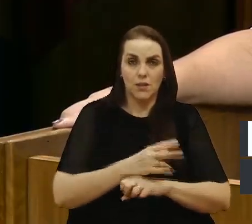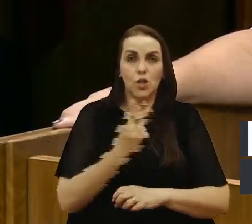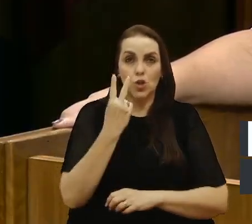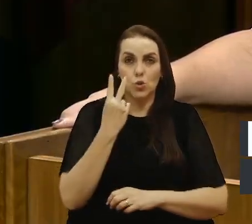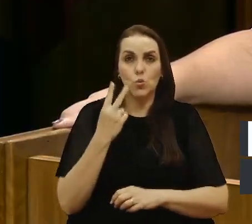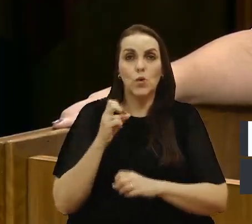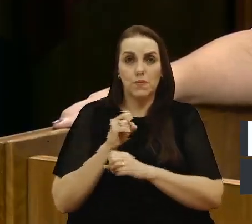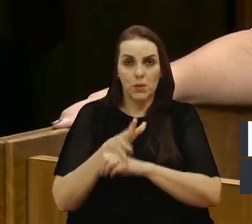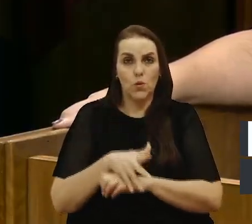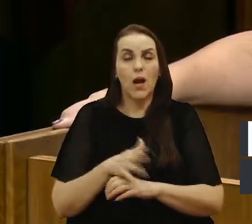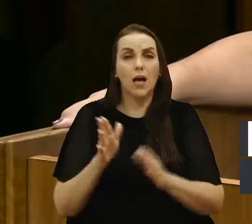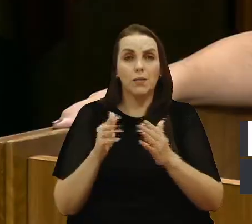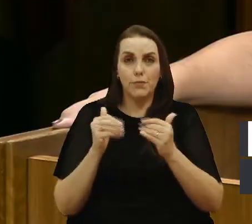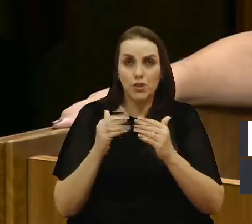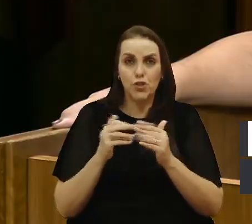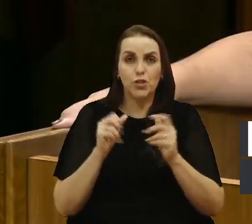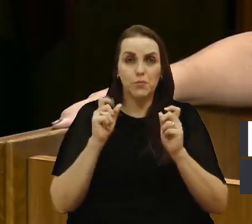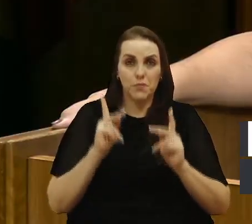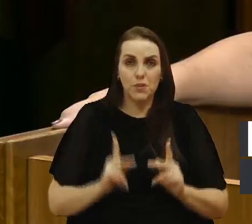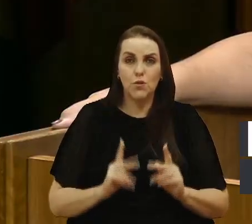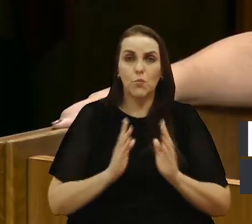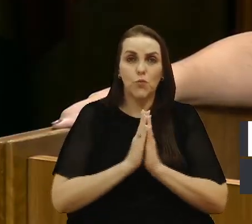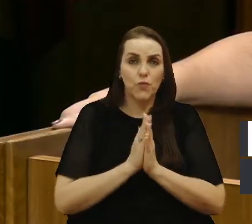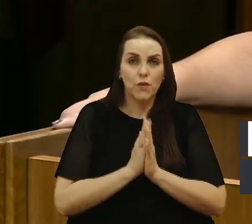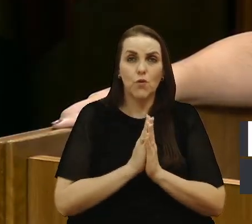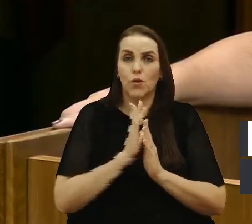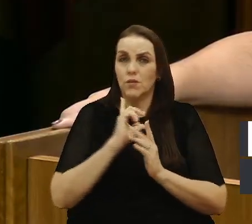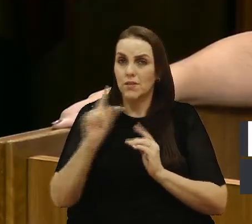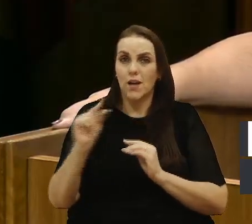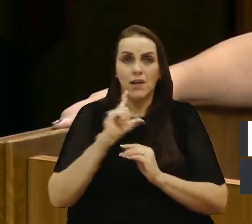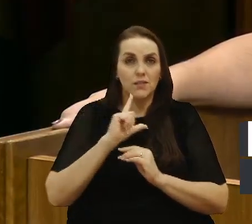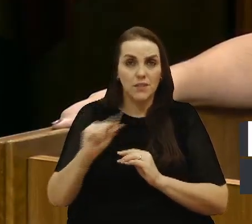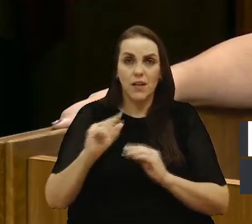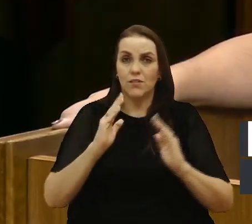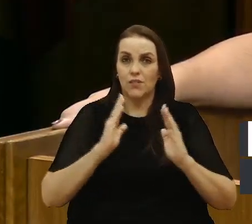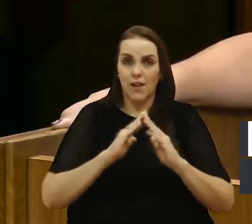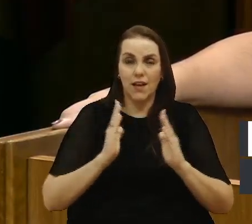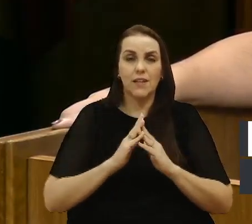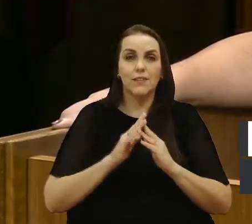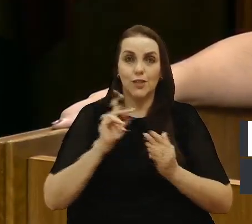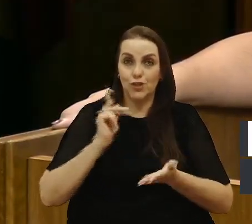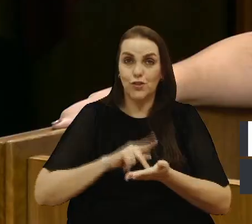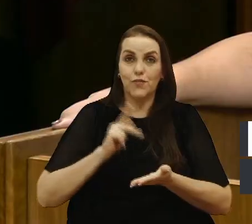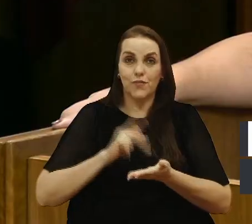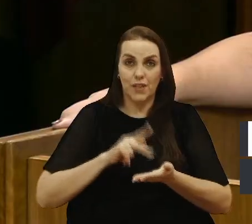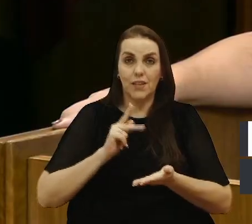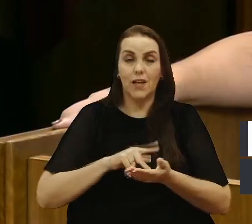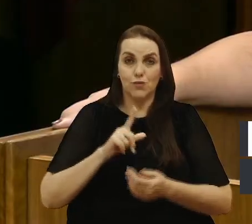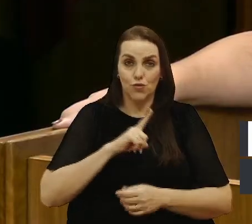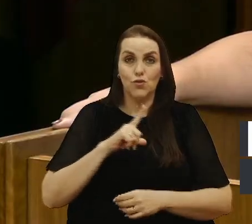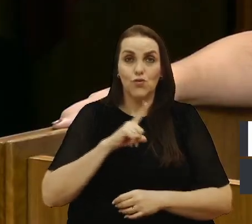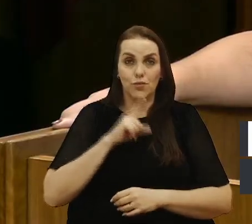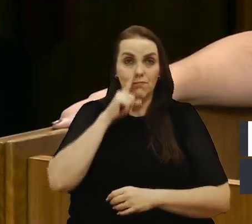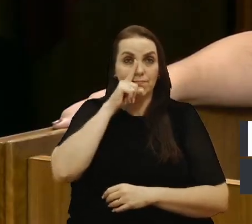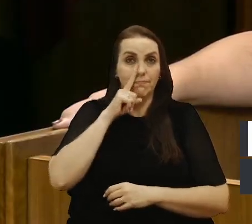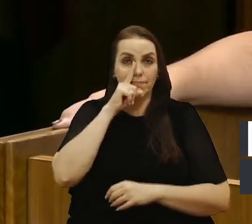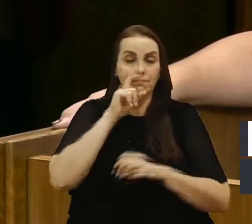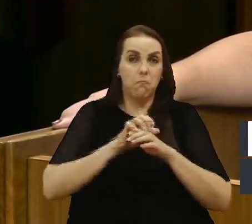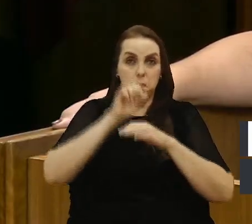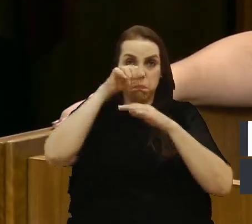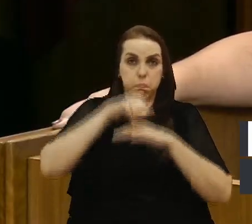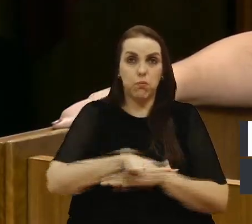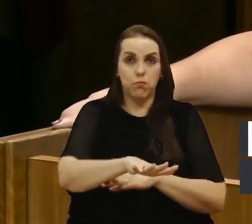manhã, estava lá pedindo para as pessoas se retirarem das suas casas, realmente com o risco, dessa situação que